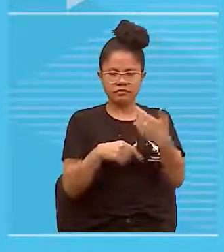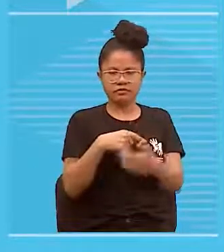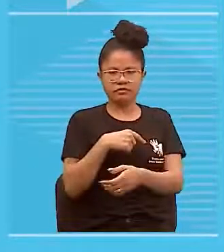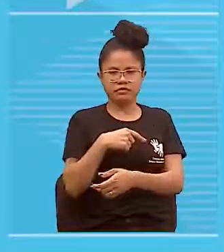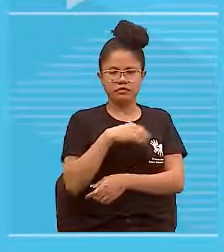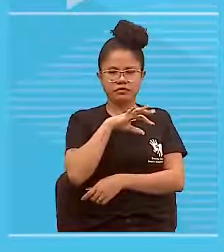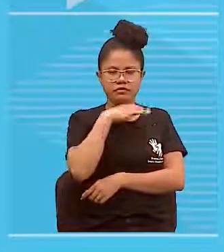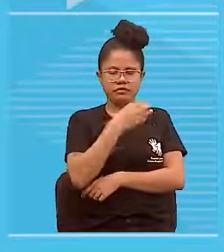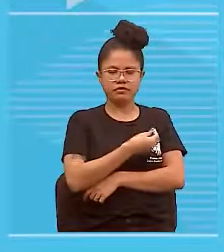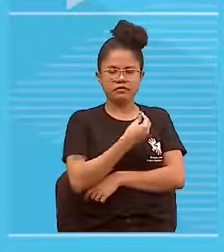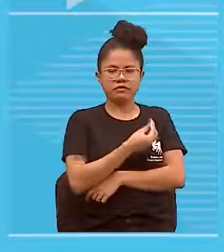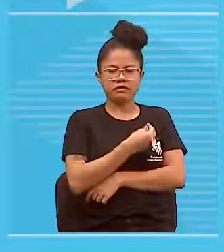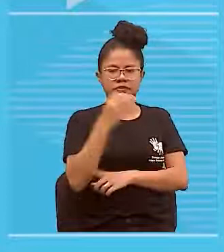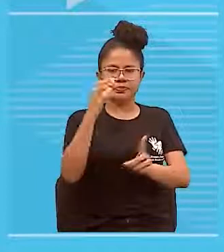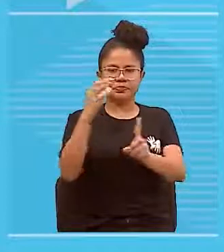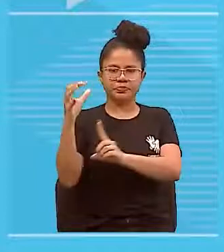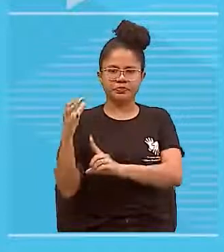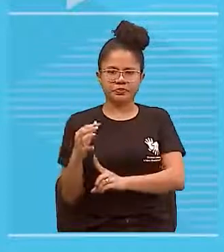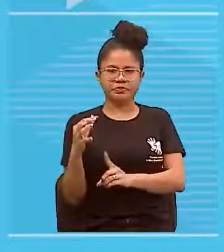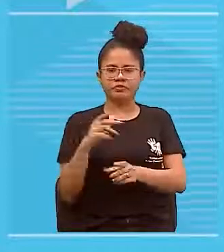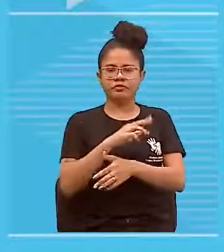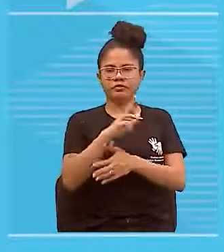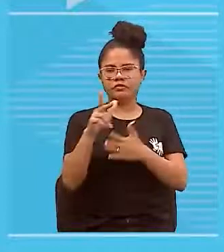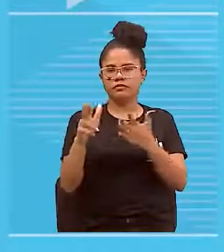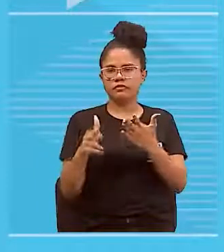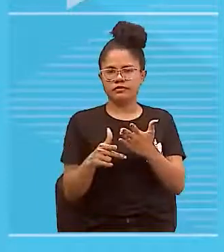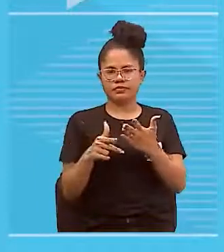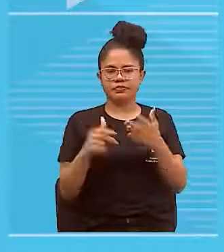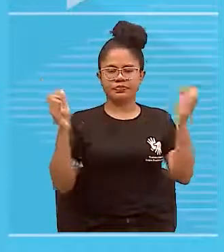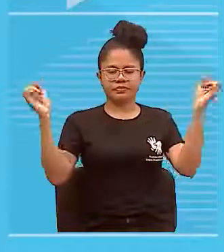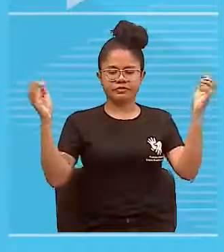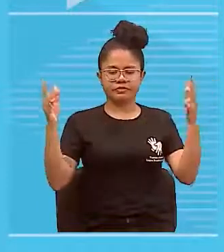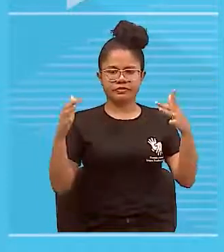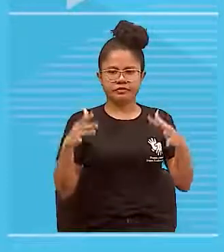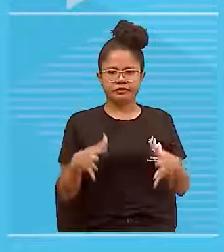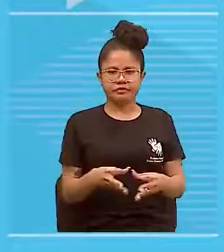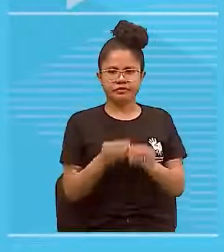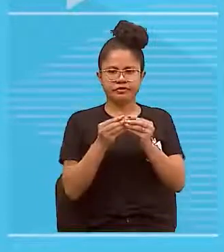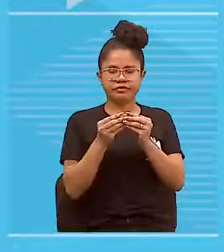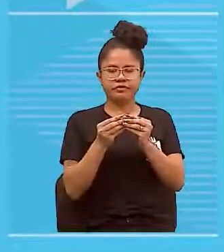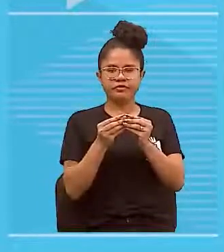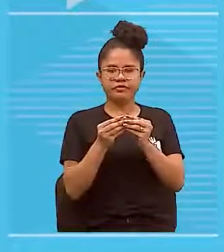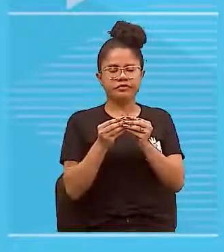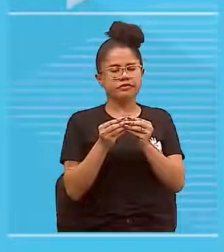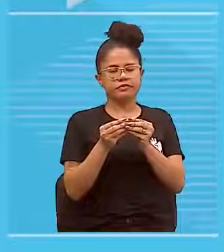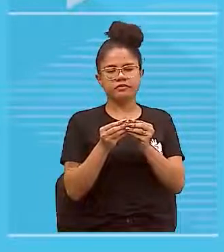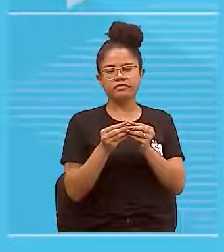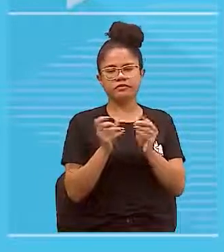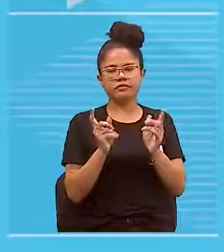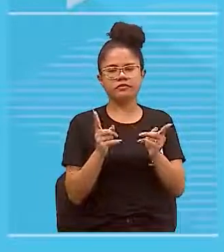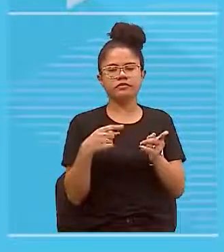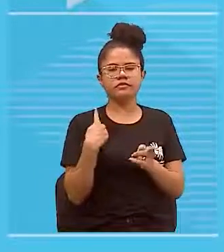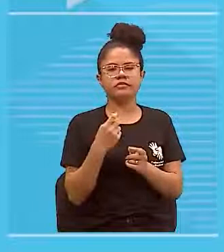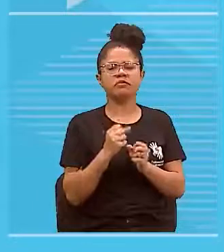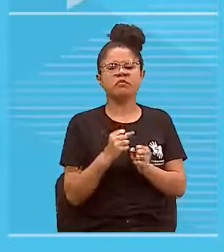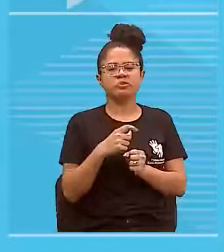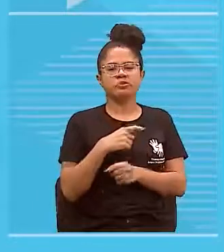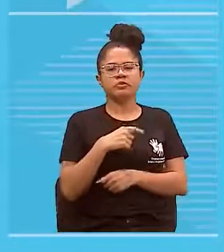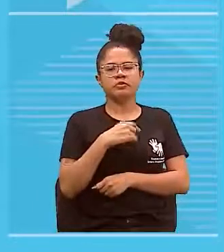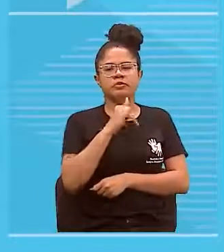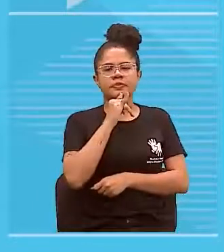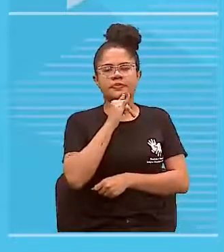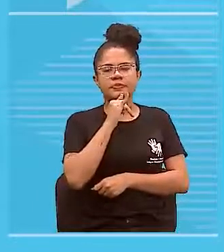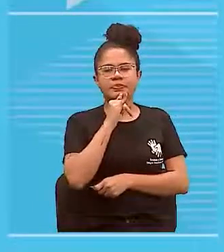influenciados pelos fatores abióticos. Combinado? Então, a gente pode ter, por exemplo,